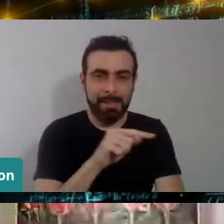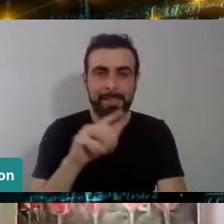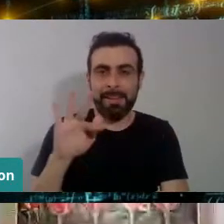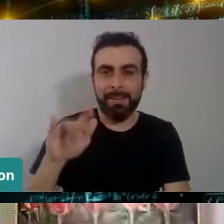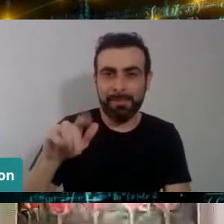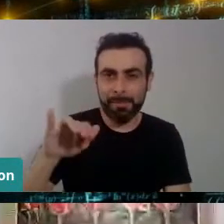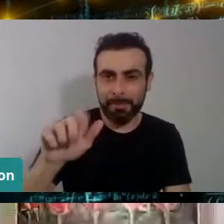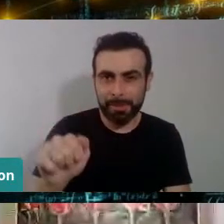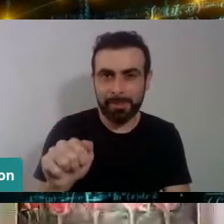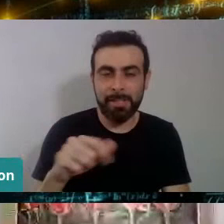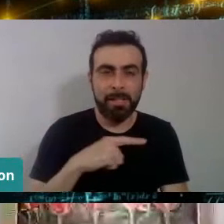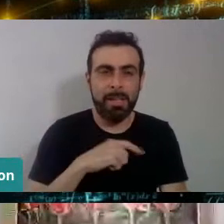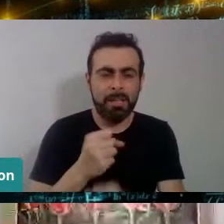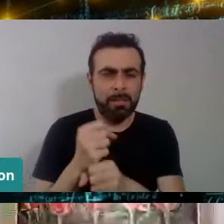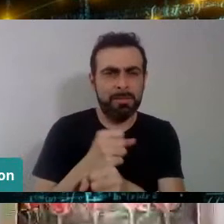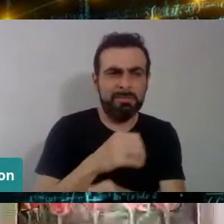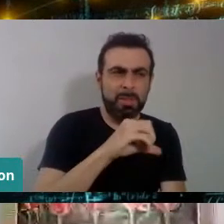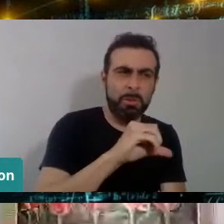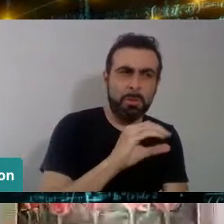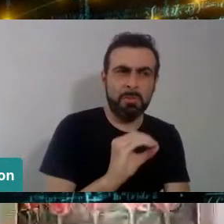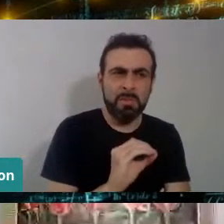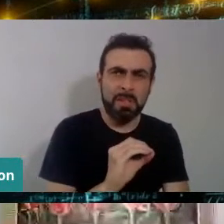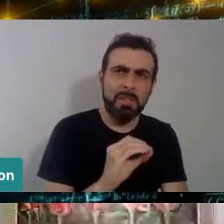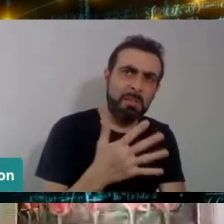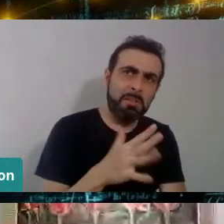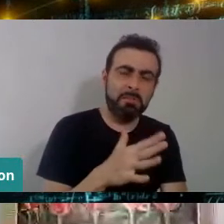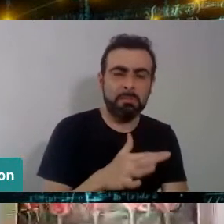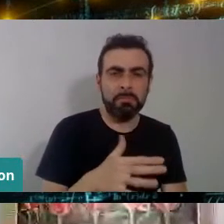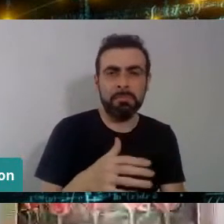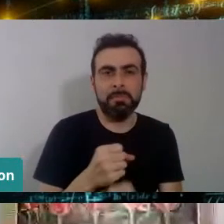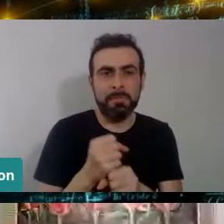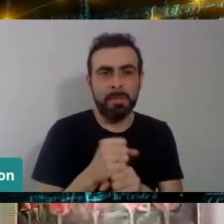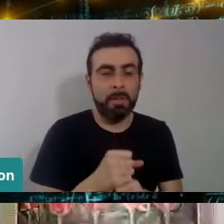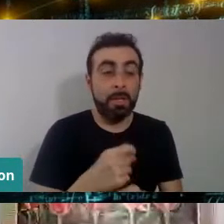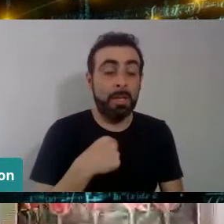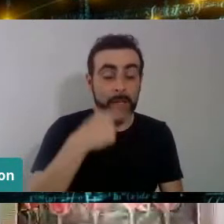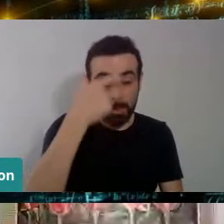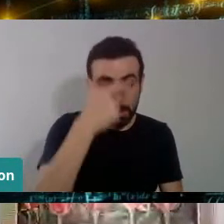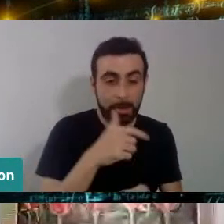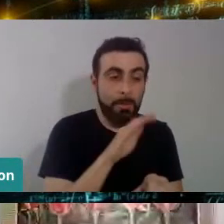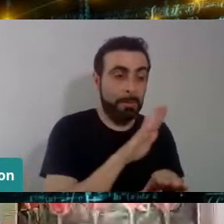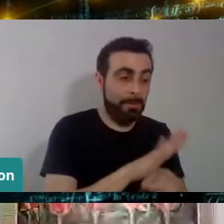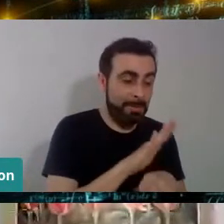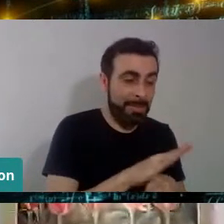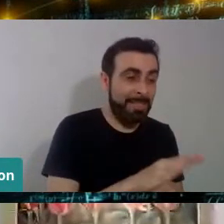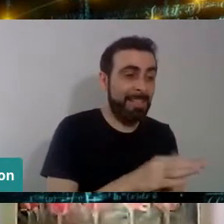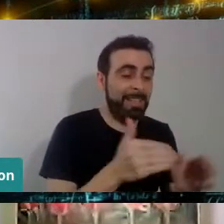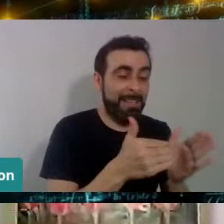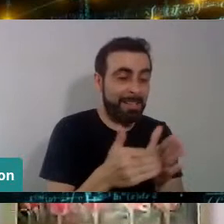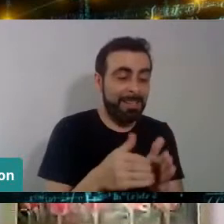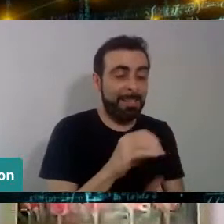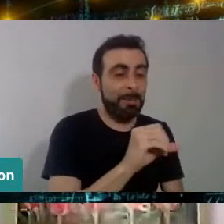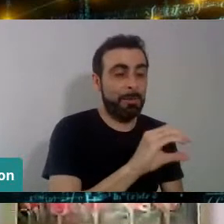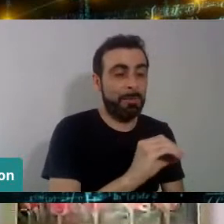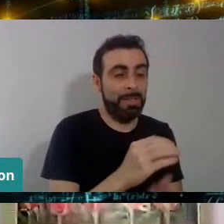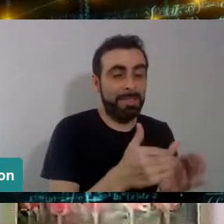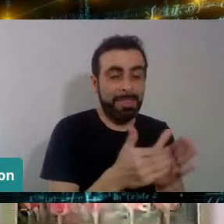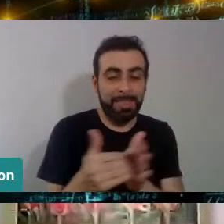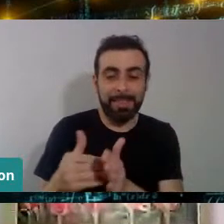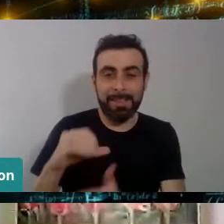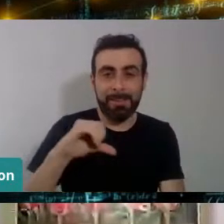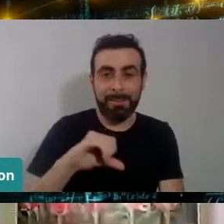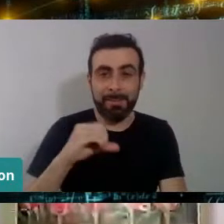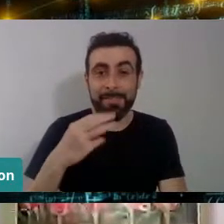isso mesmo. Por volta de 90. Eu fui assessor de informática de 91 a 93. Até colocar os computadores todos